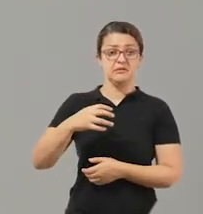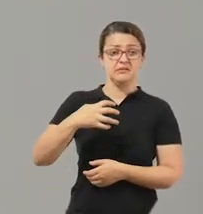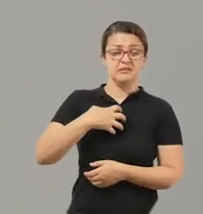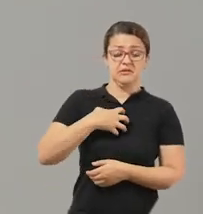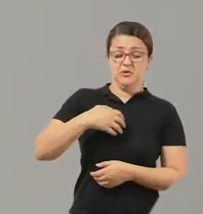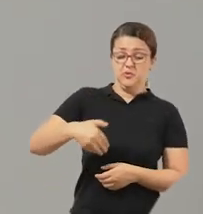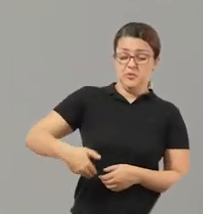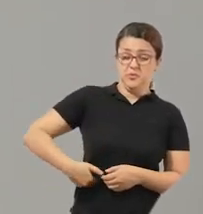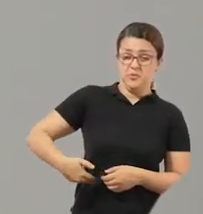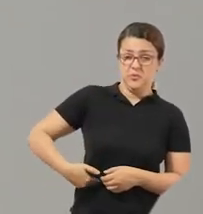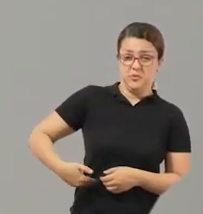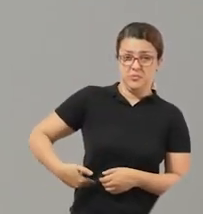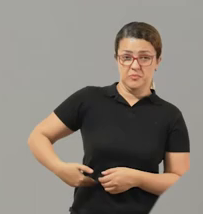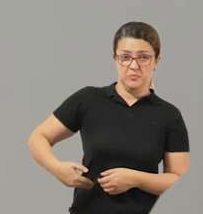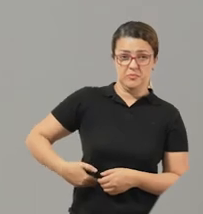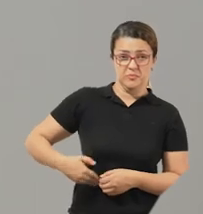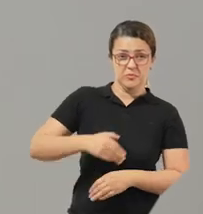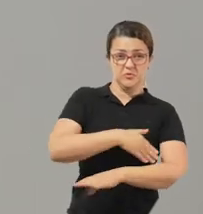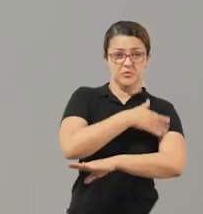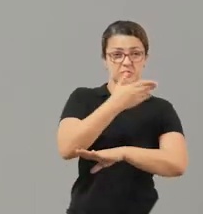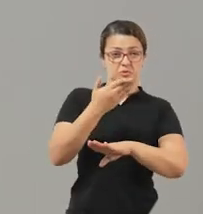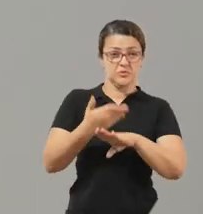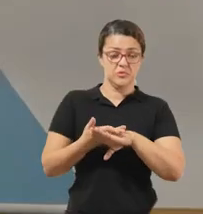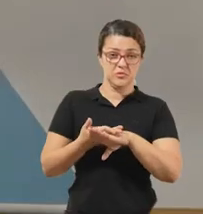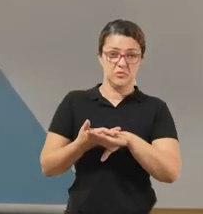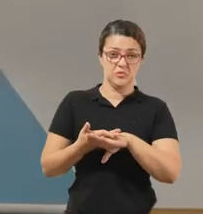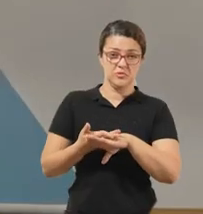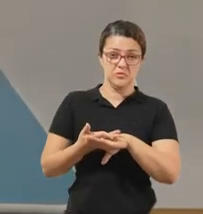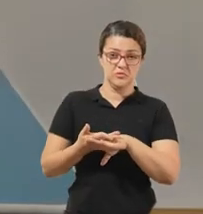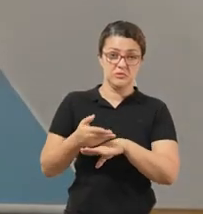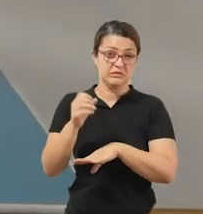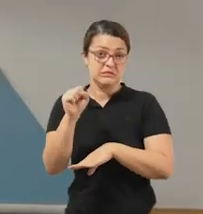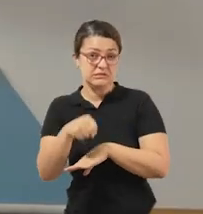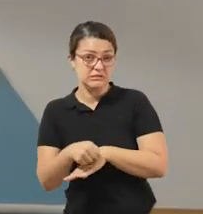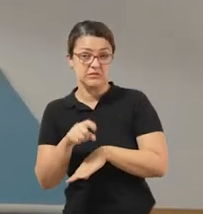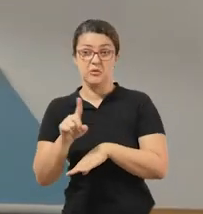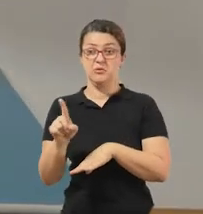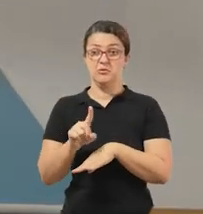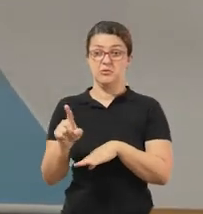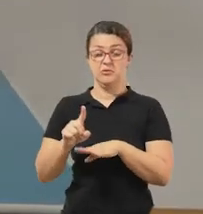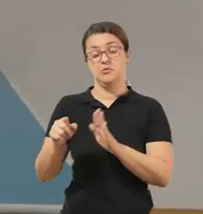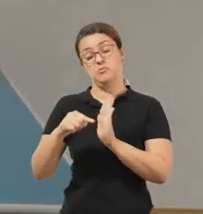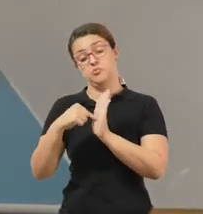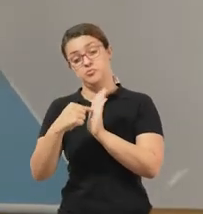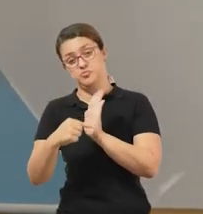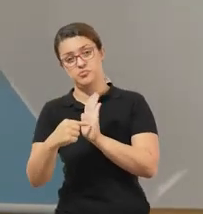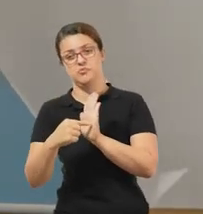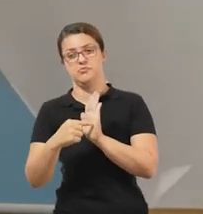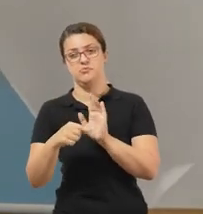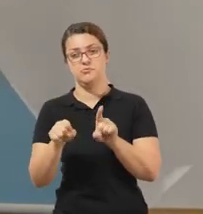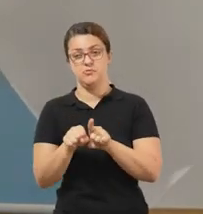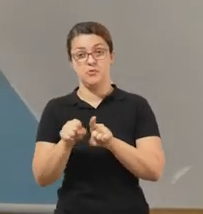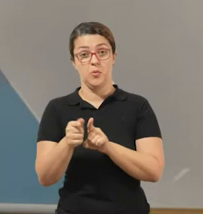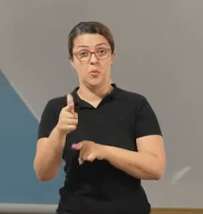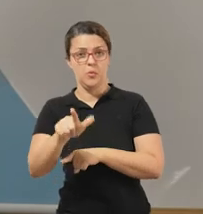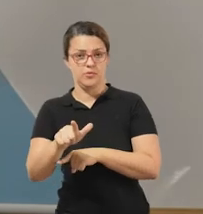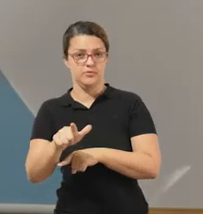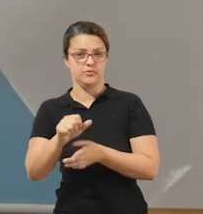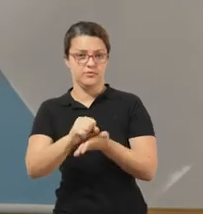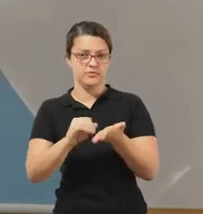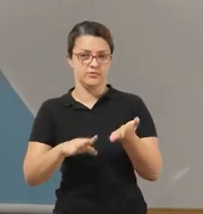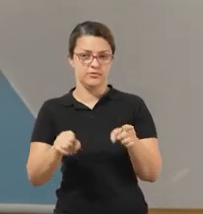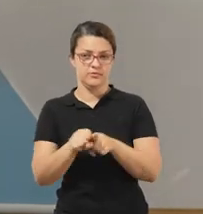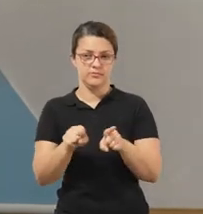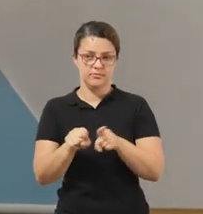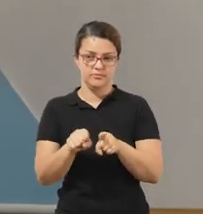do dia. Provável ou improvável, tá? E também tem uma outra atividade aqui também, olha, sobre o mesmo